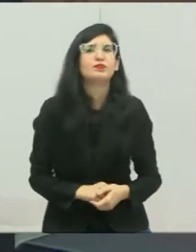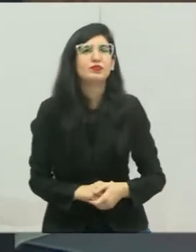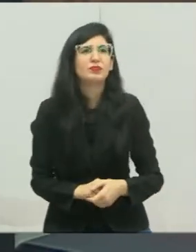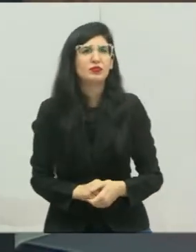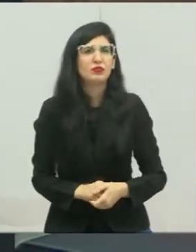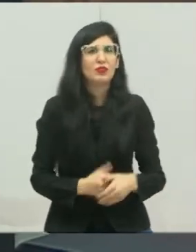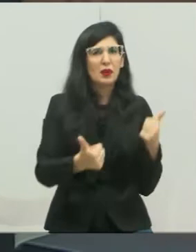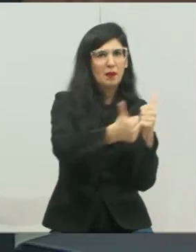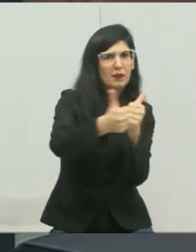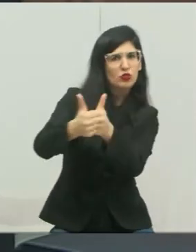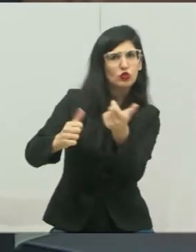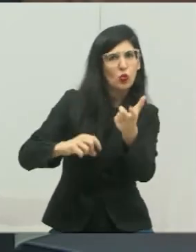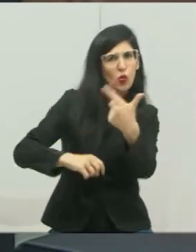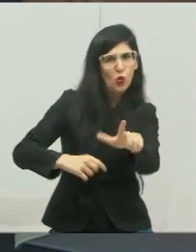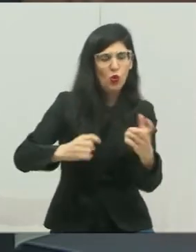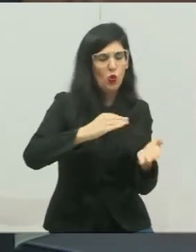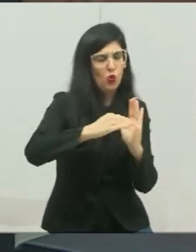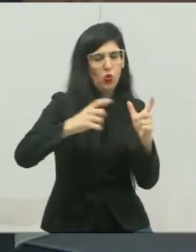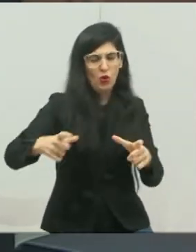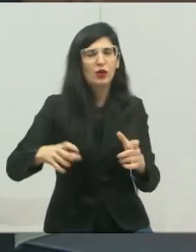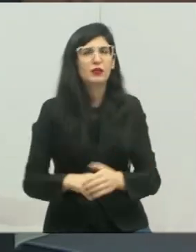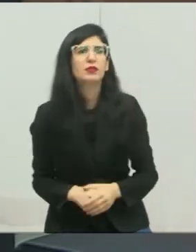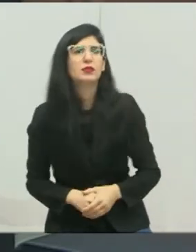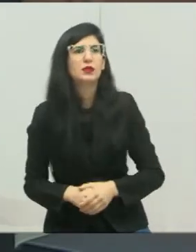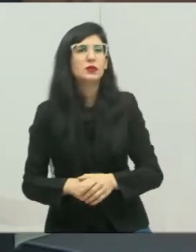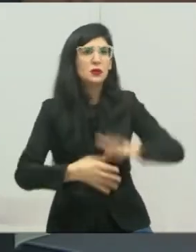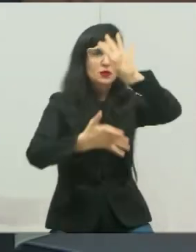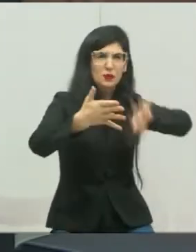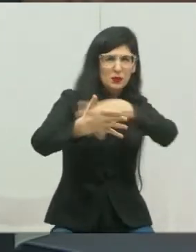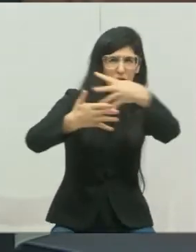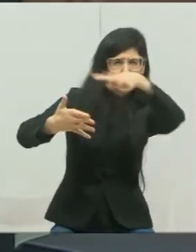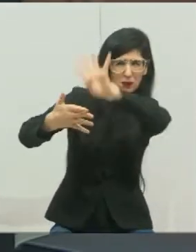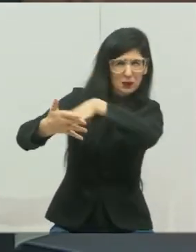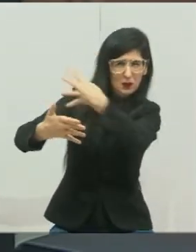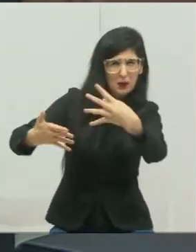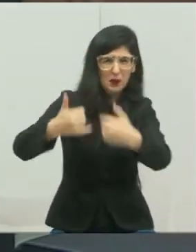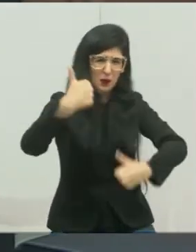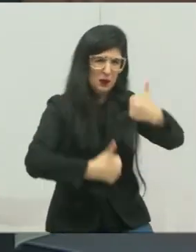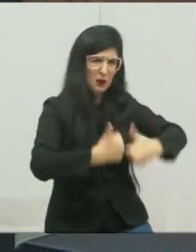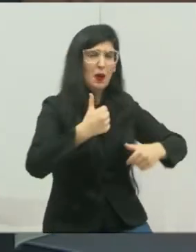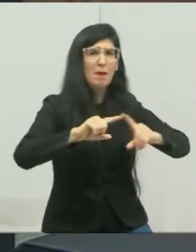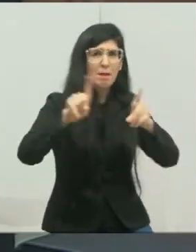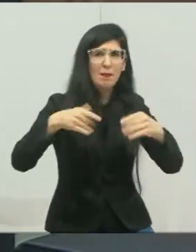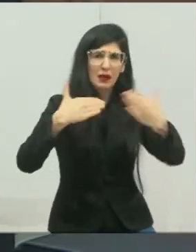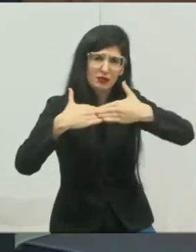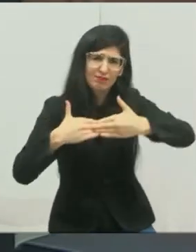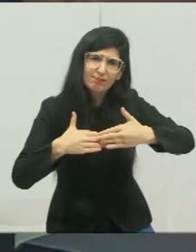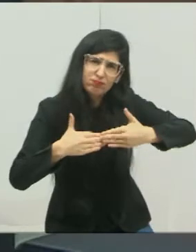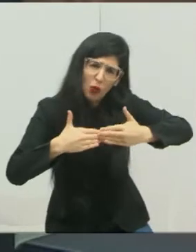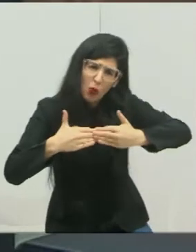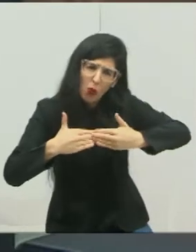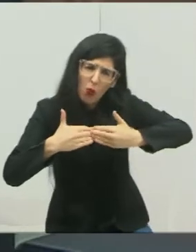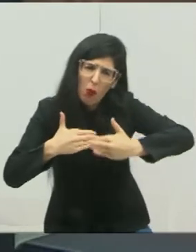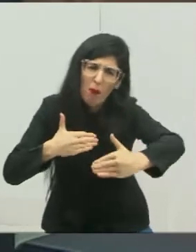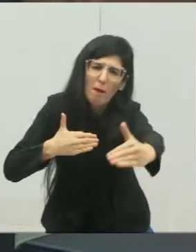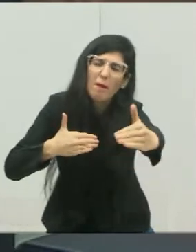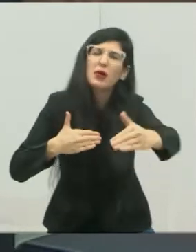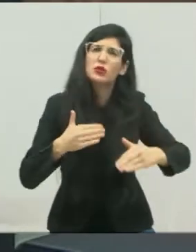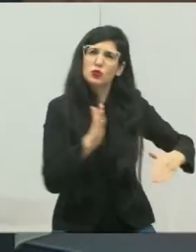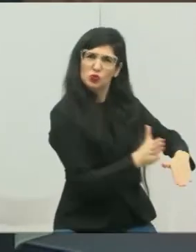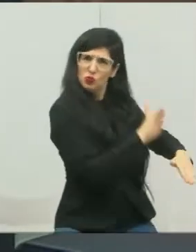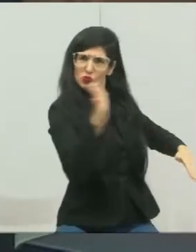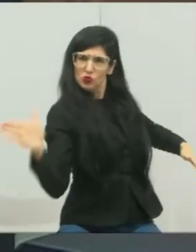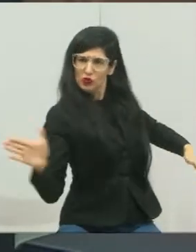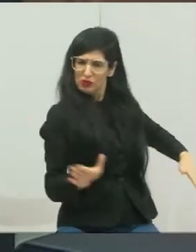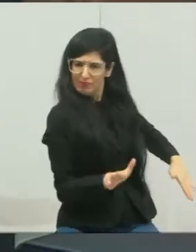área particular, foi cercado, murado, mas tem essa área do INCRA bem na entrada do bairro, ao lado direito, que